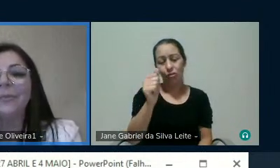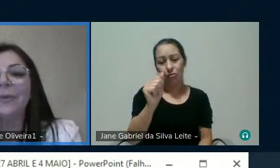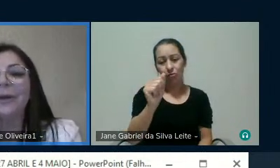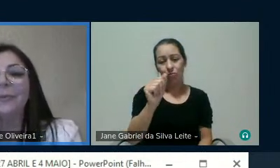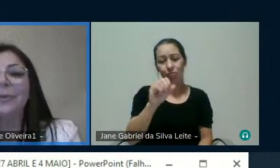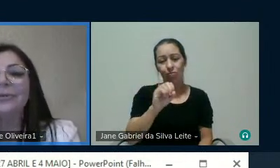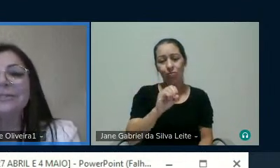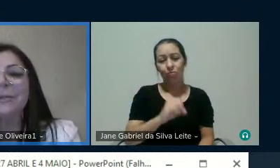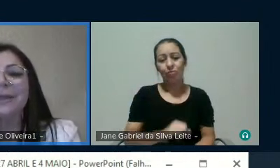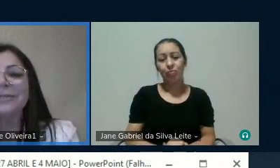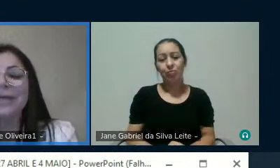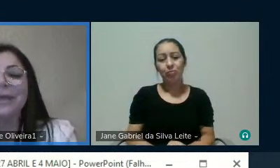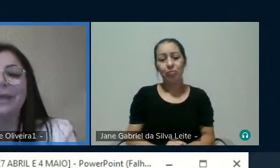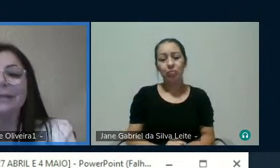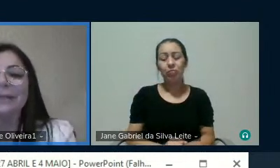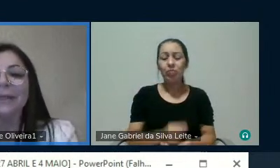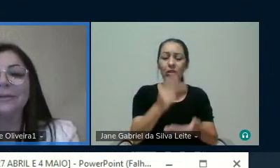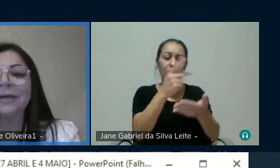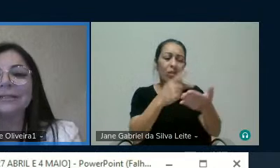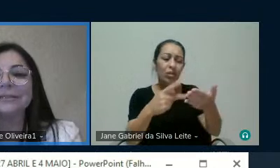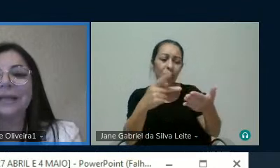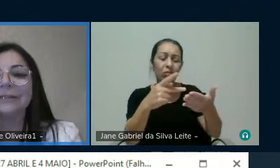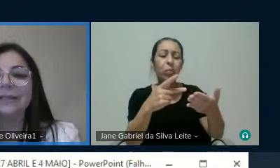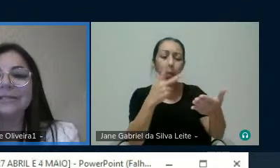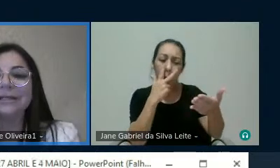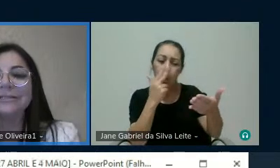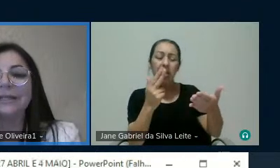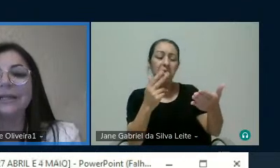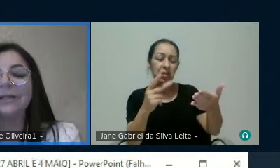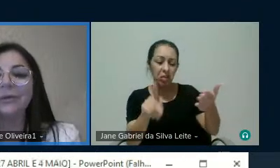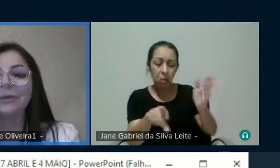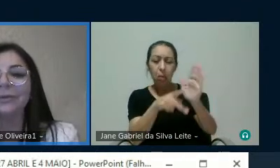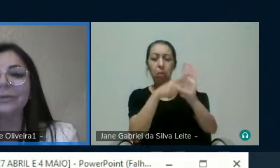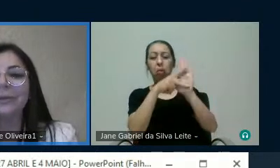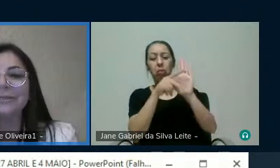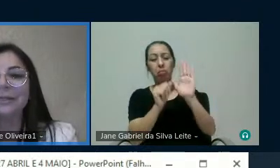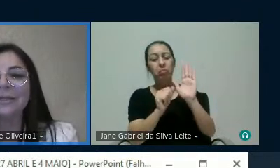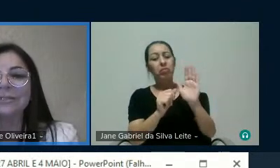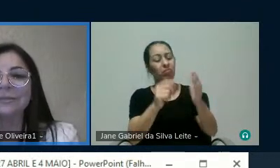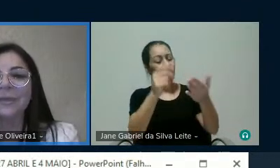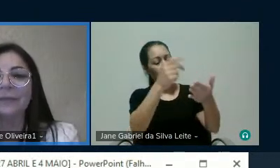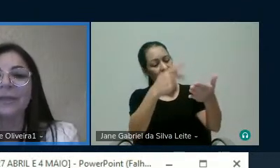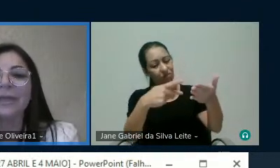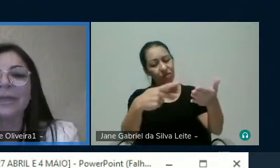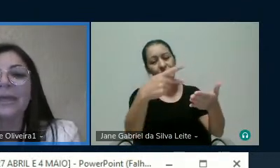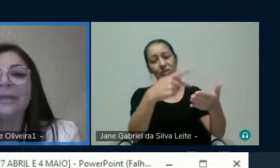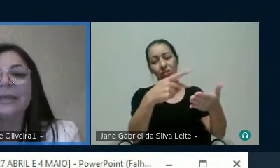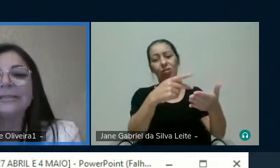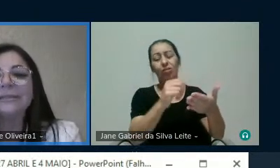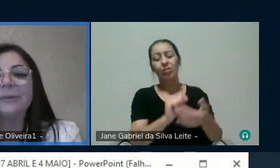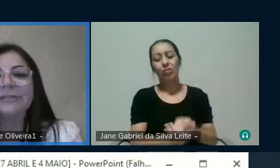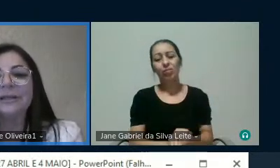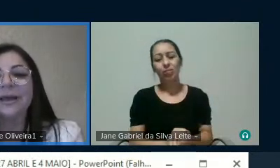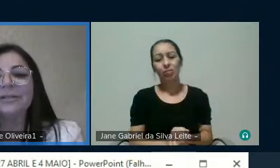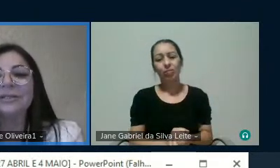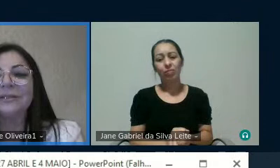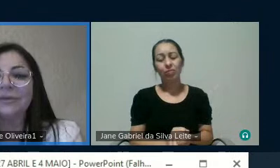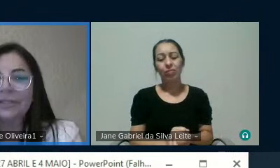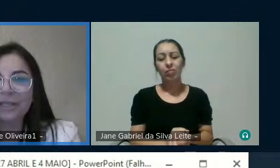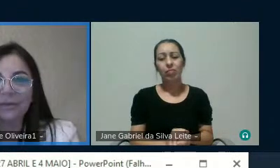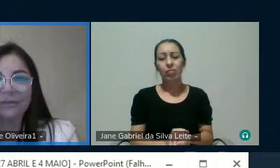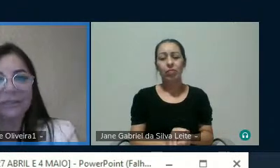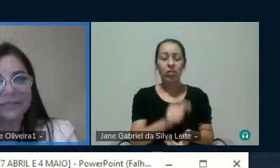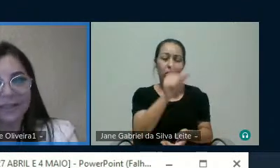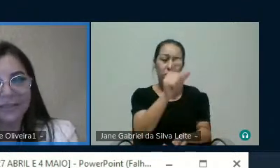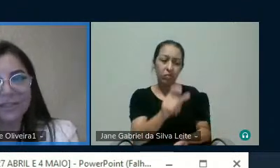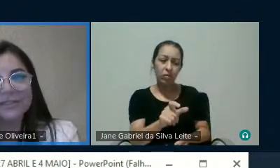assim muito semelhante a ele, né? As características dele ele colocou no personagem também. E esse personagem, então,